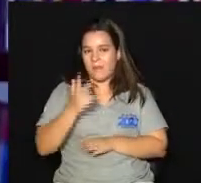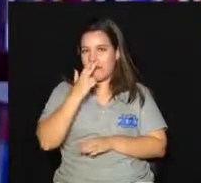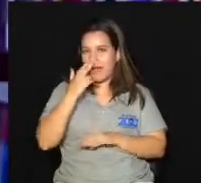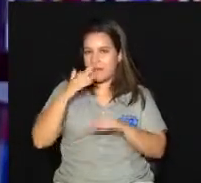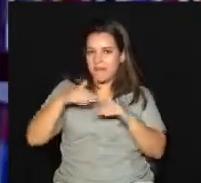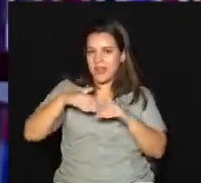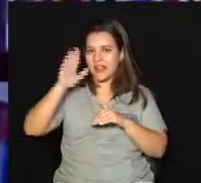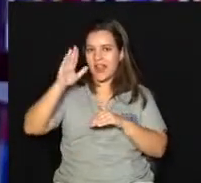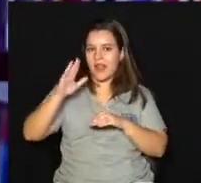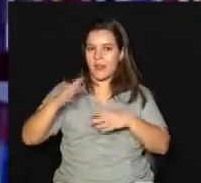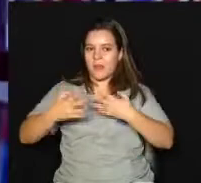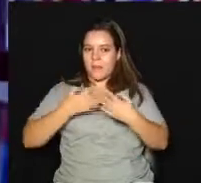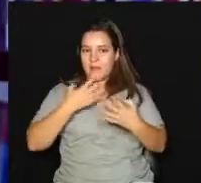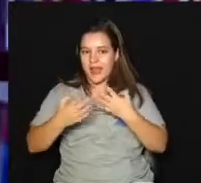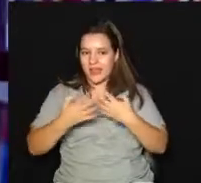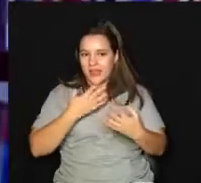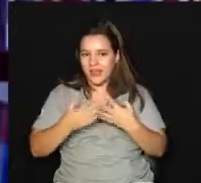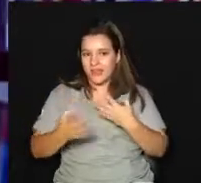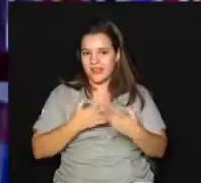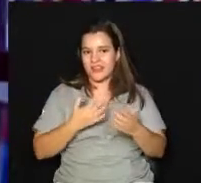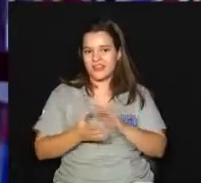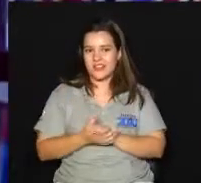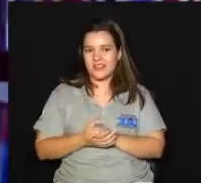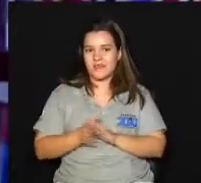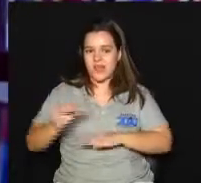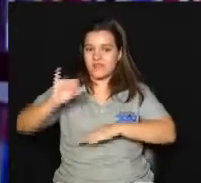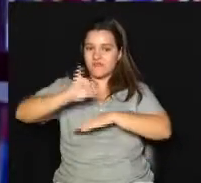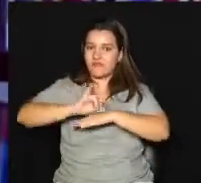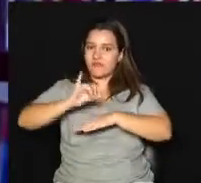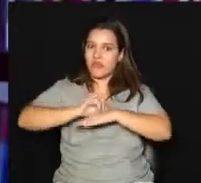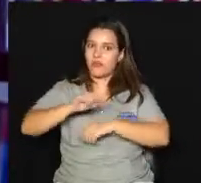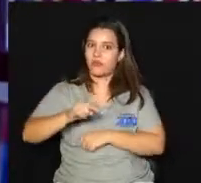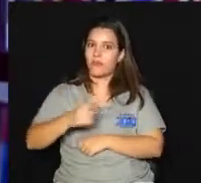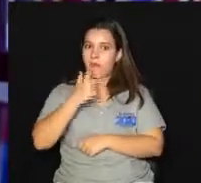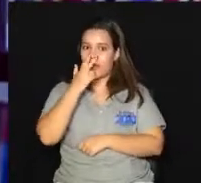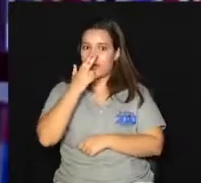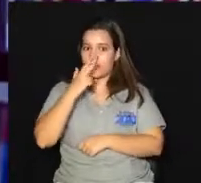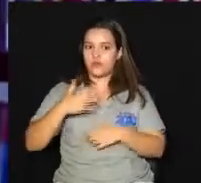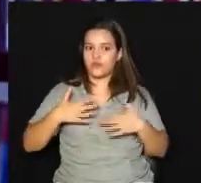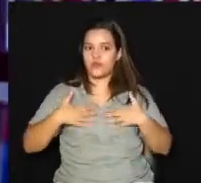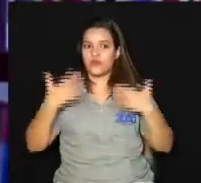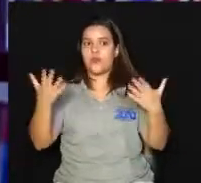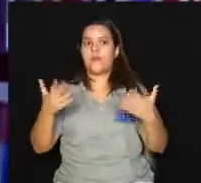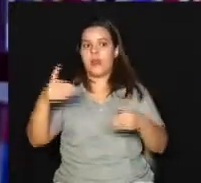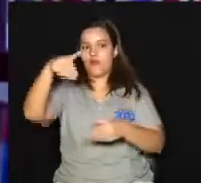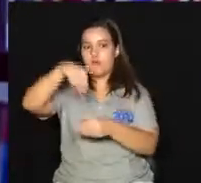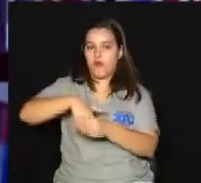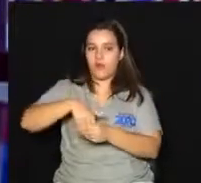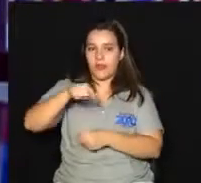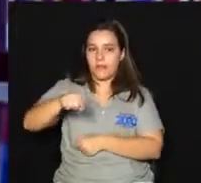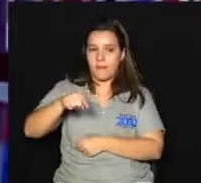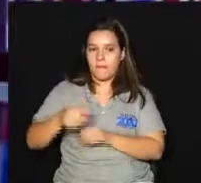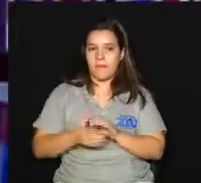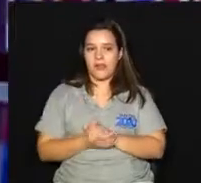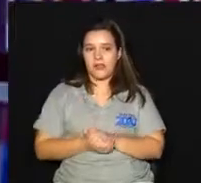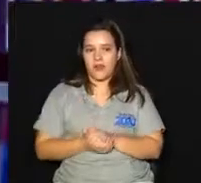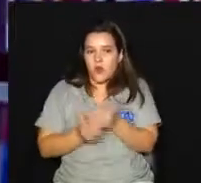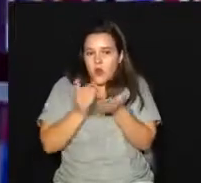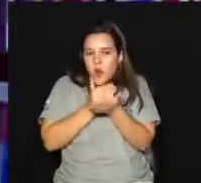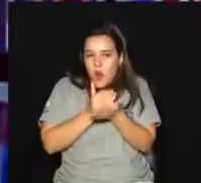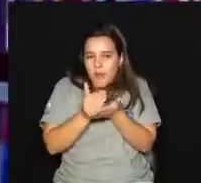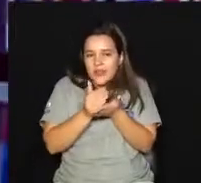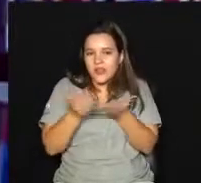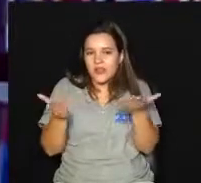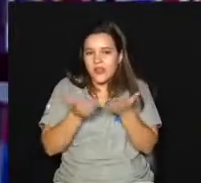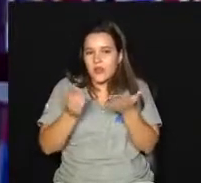assim, Barão Geraldo, mas no centro da cidade eu fiquei surpreso com pelo menos,